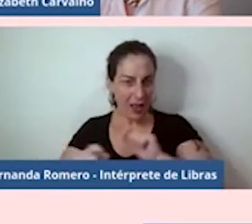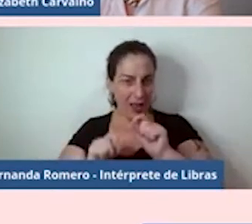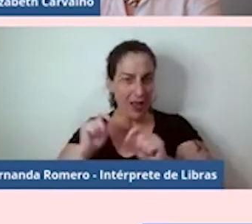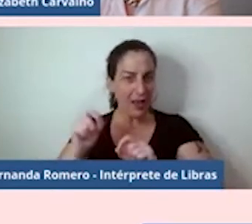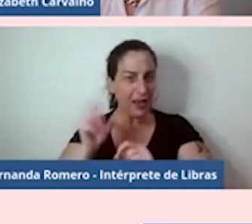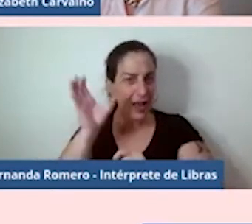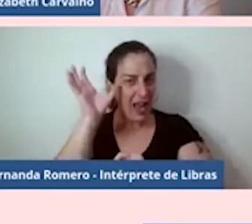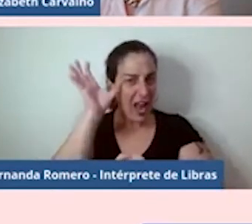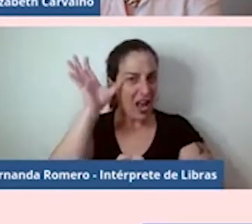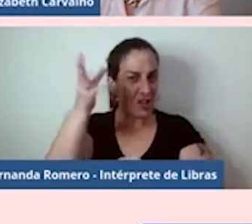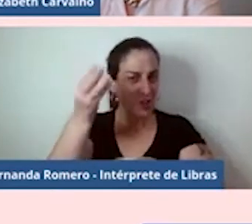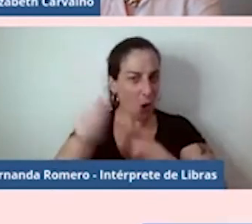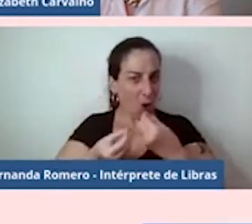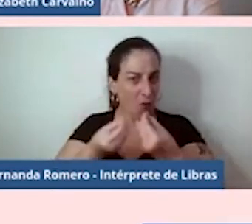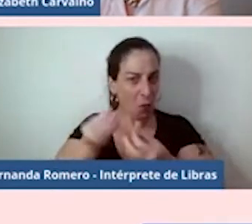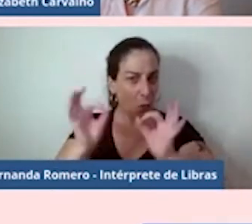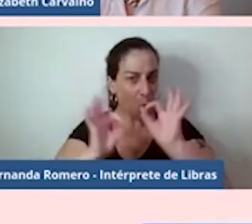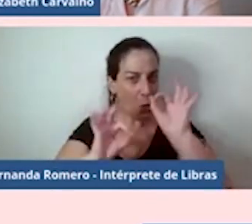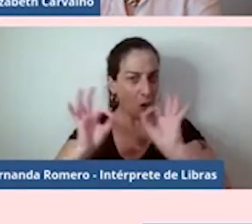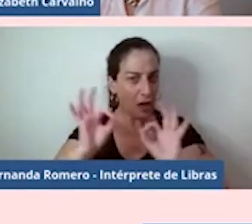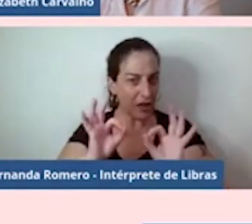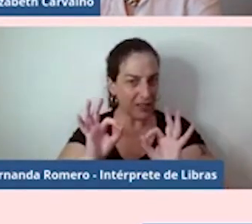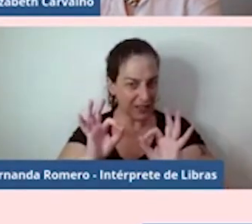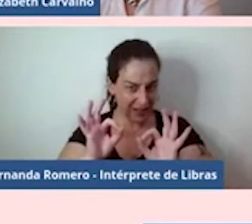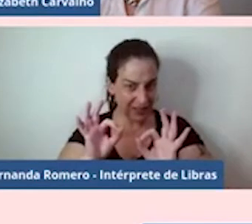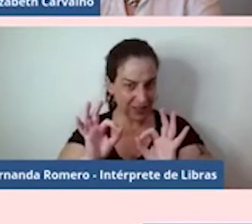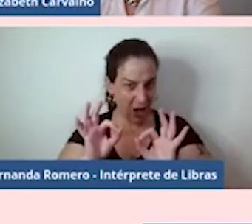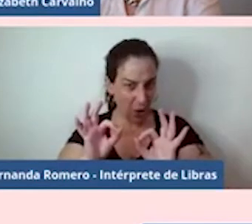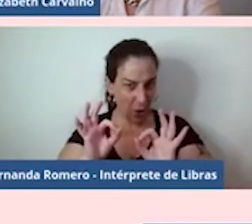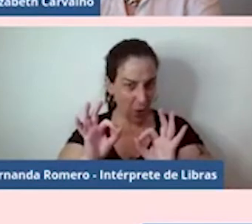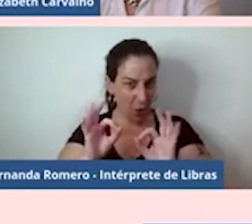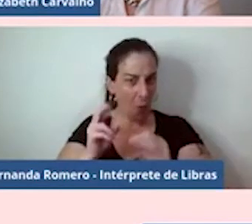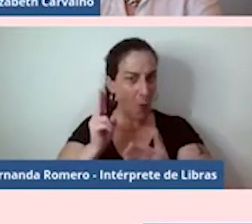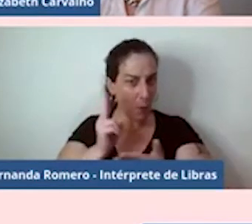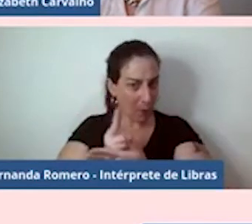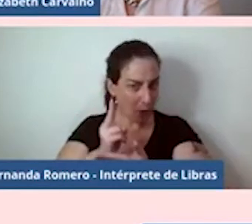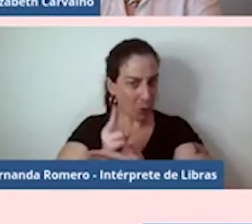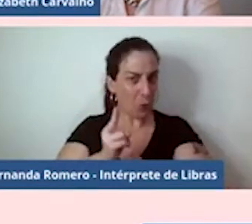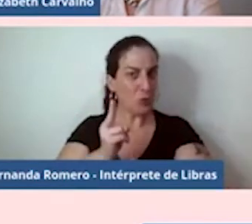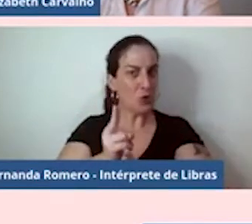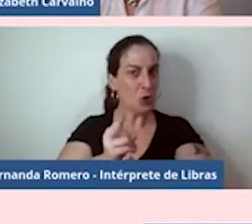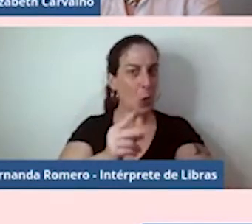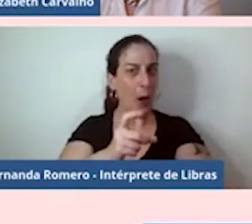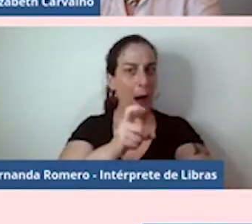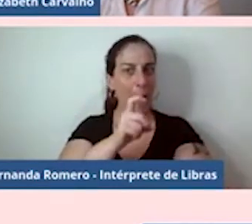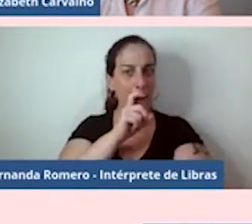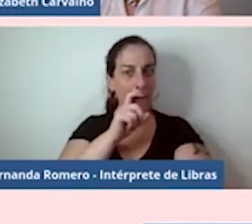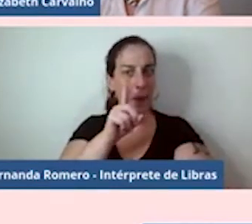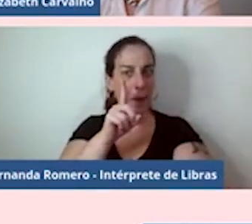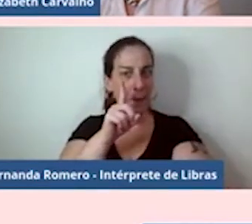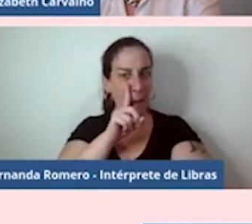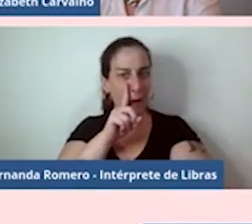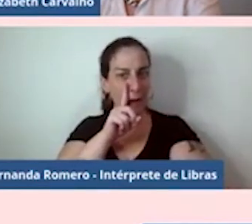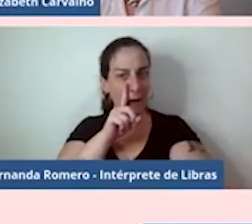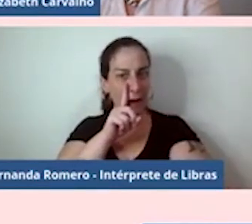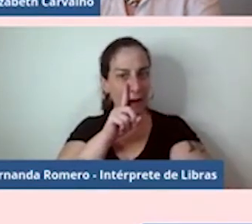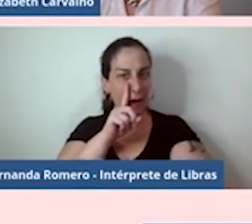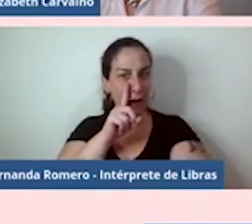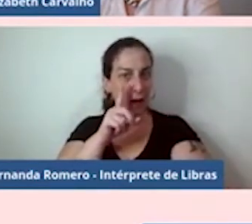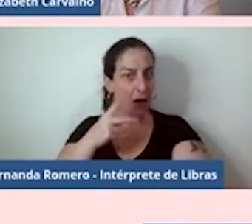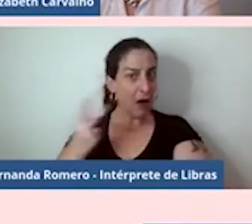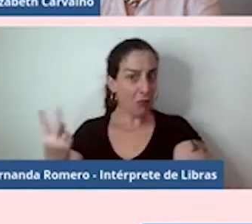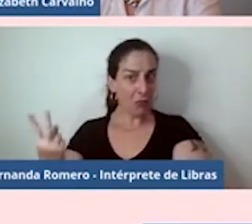é que a gente ia se organizar para levar à frente, né, essa paternidade, essa maternidade? Era